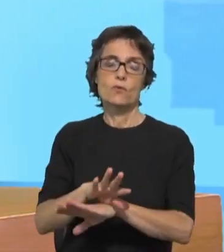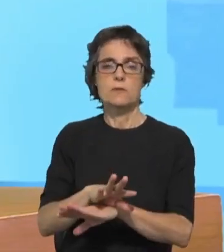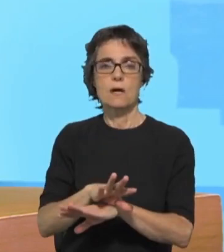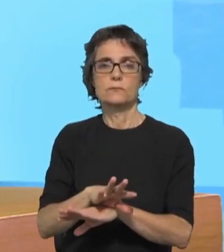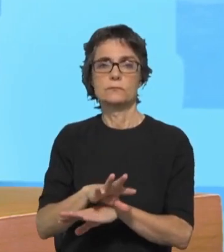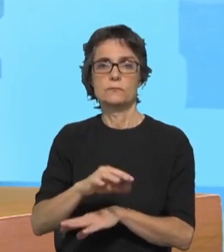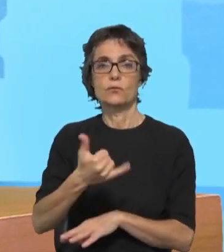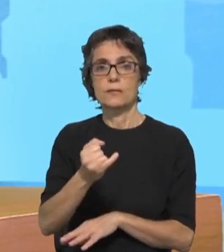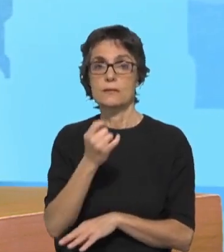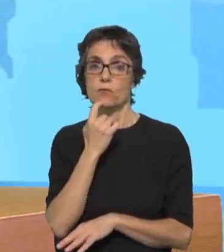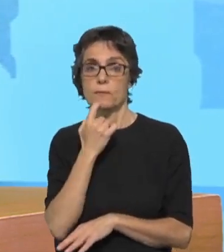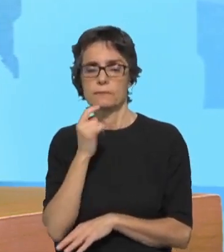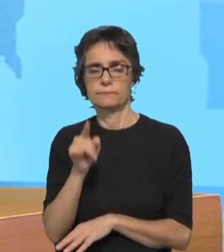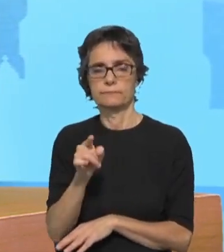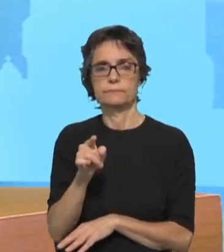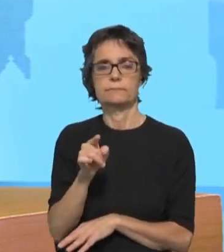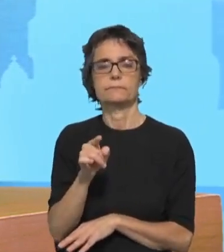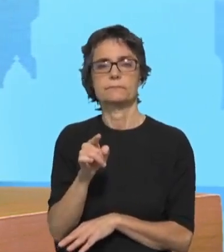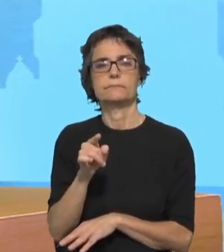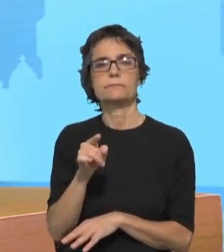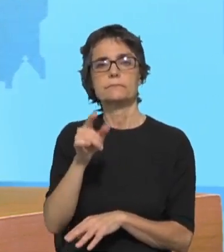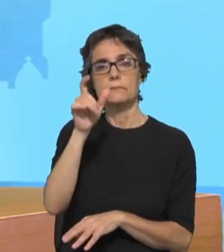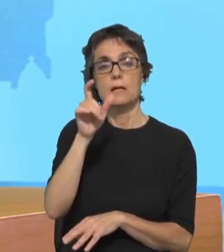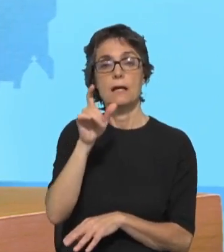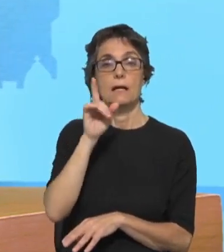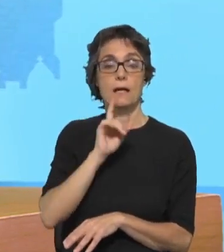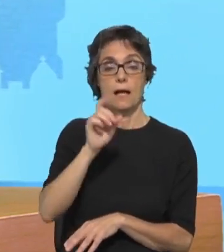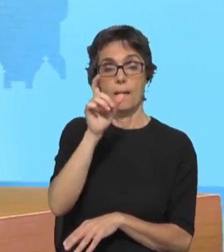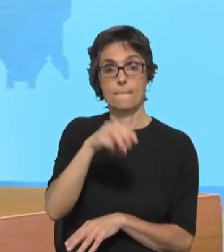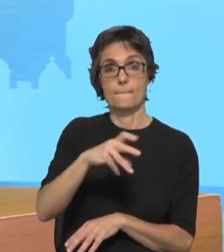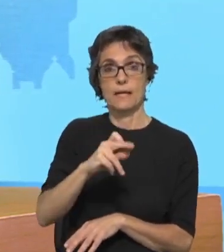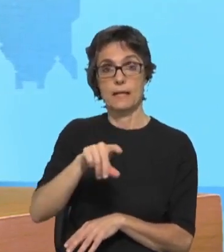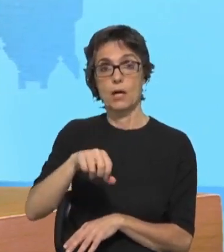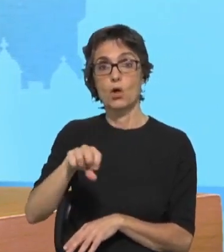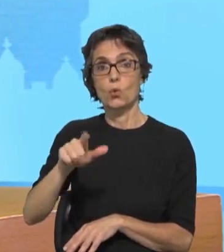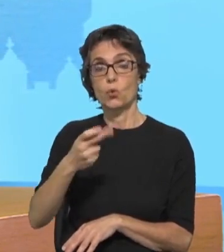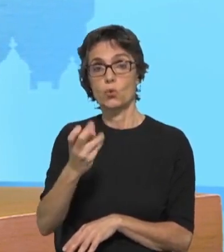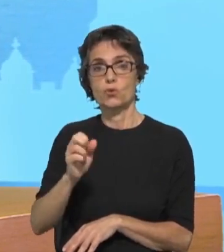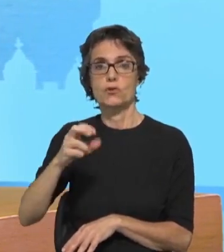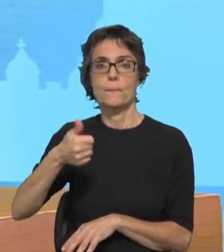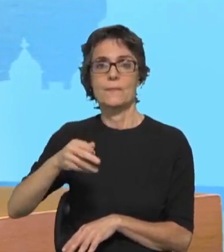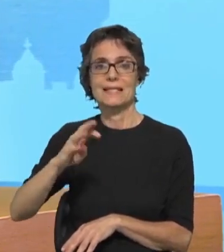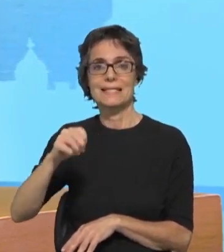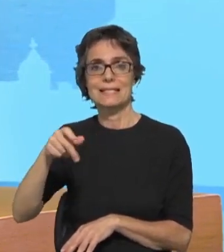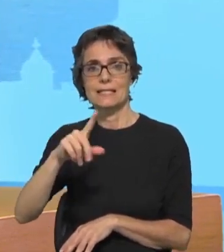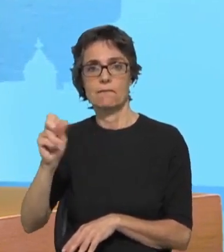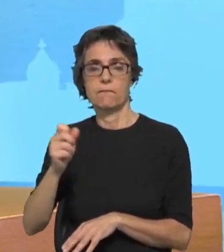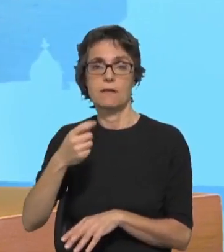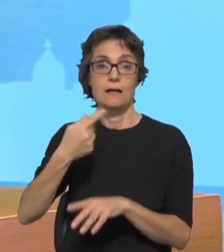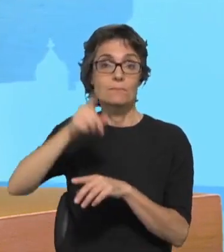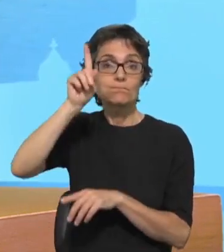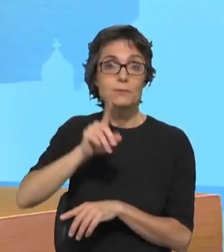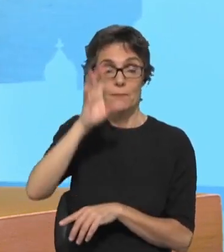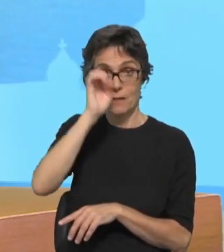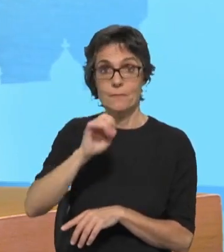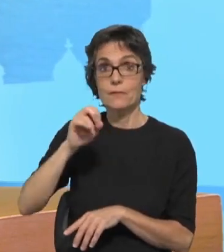uma mulher que continua a ser a única mulher que tivemos como primeira-ministra de um governo de